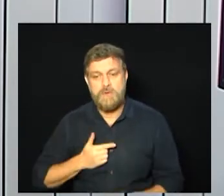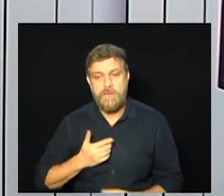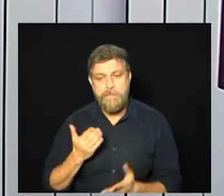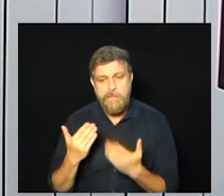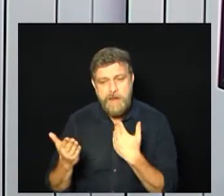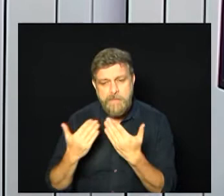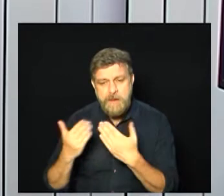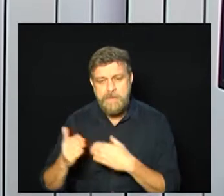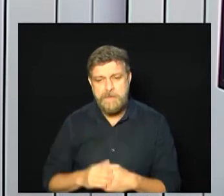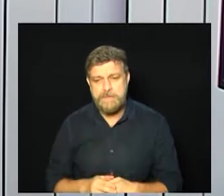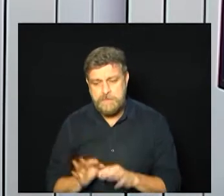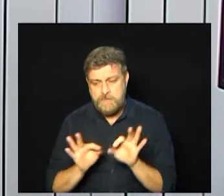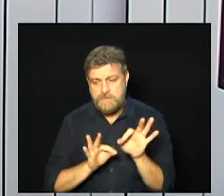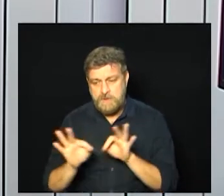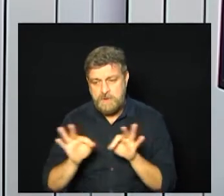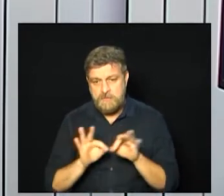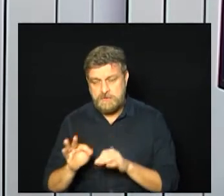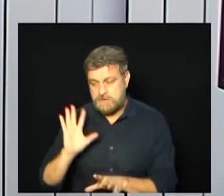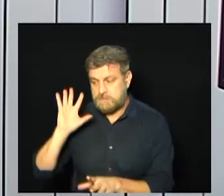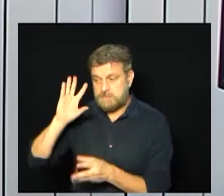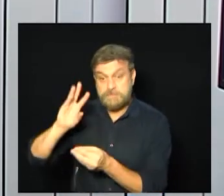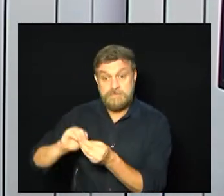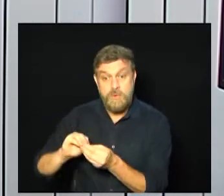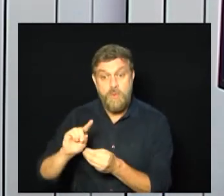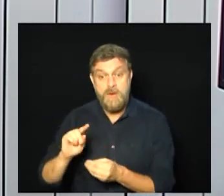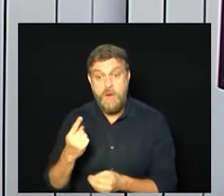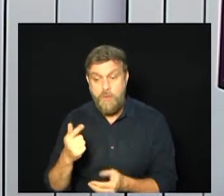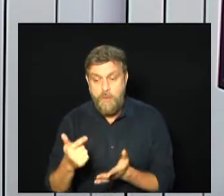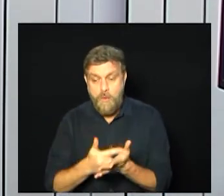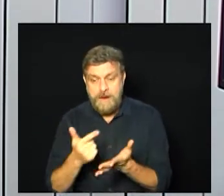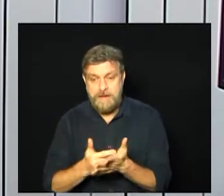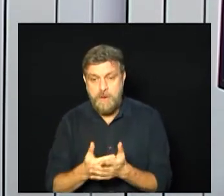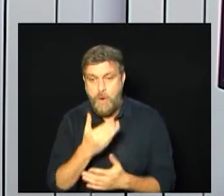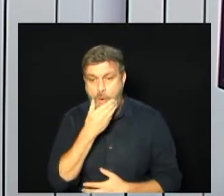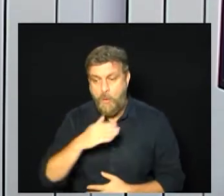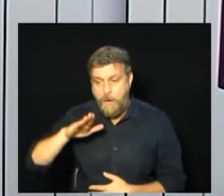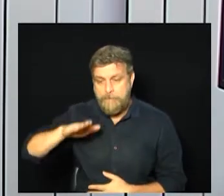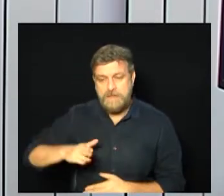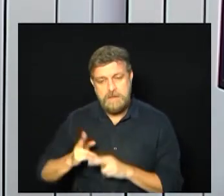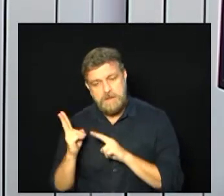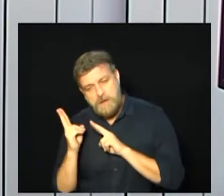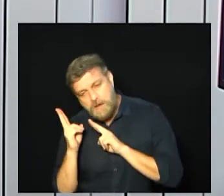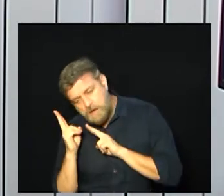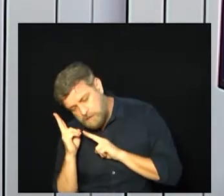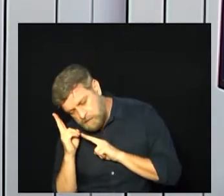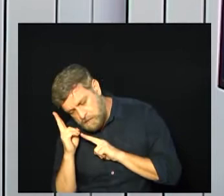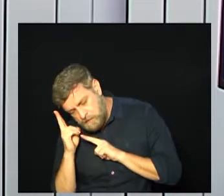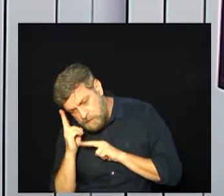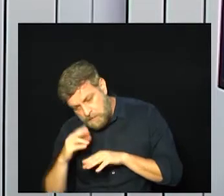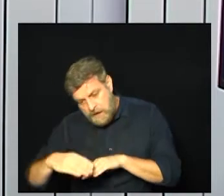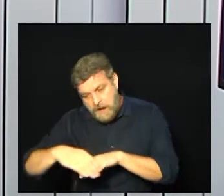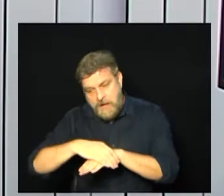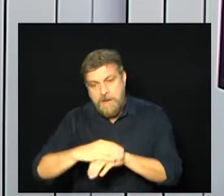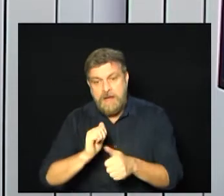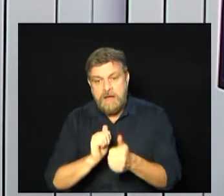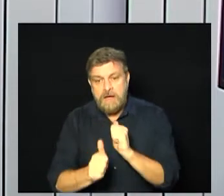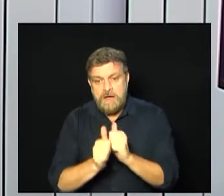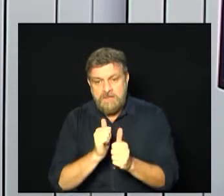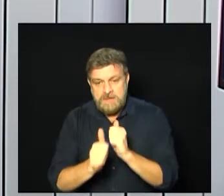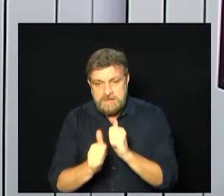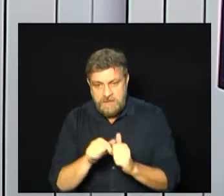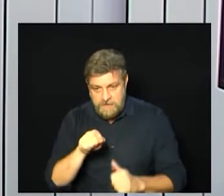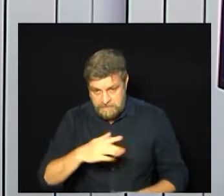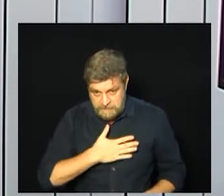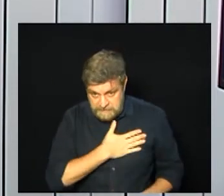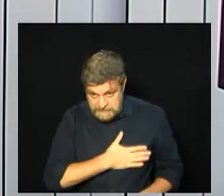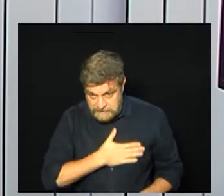que resultou no lançamento do livro O Menino que Dormia de Chuteiras. Você que está nos acompanhando, gosta